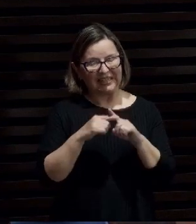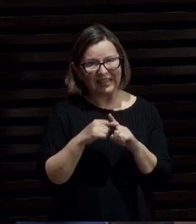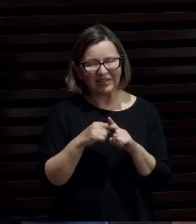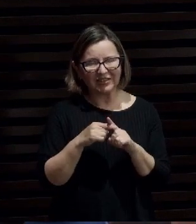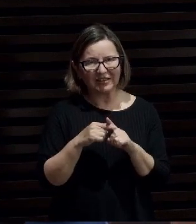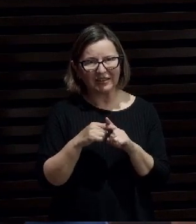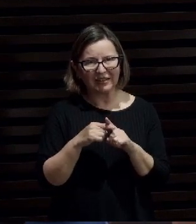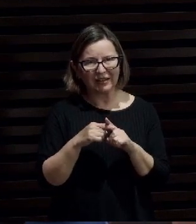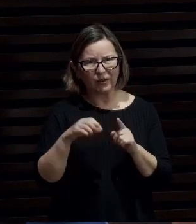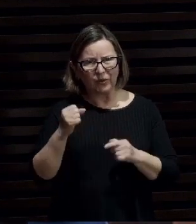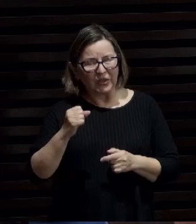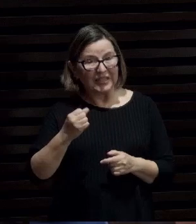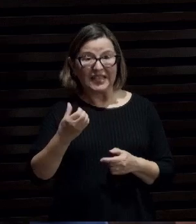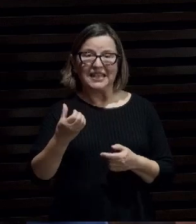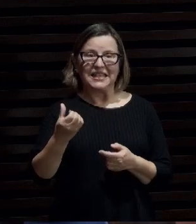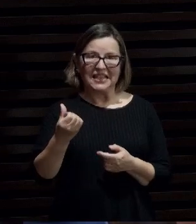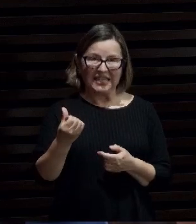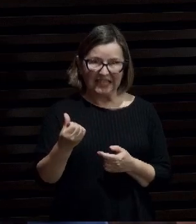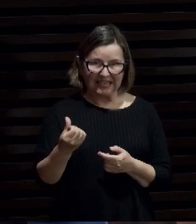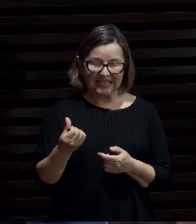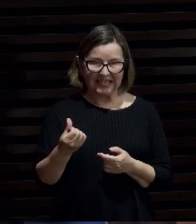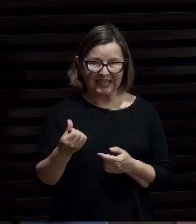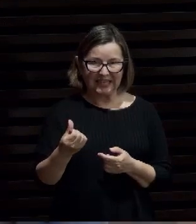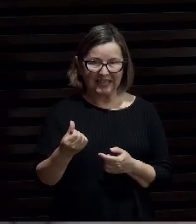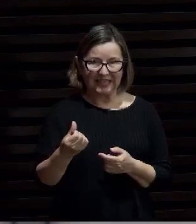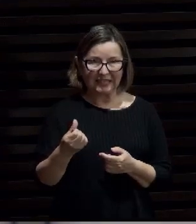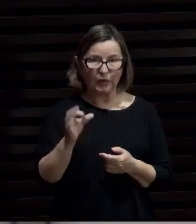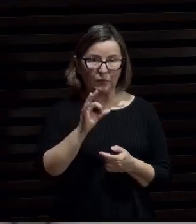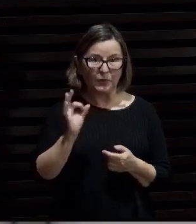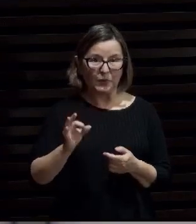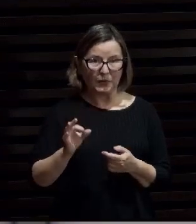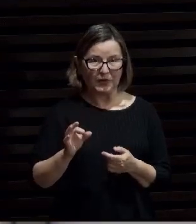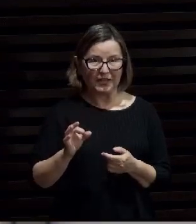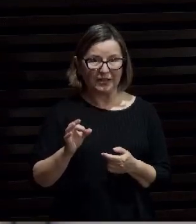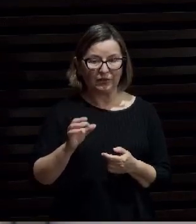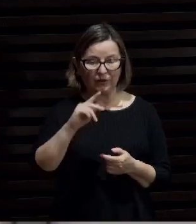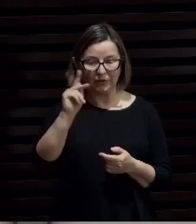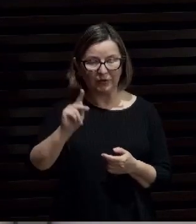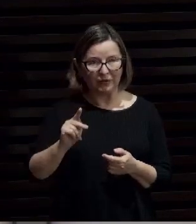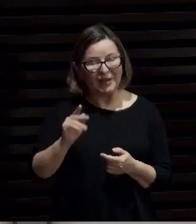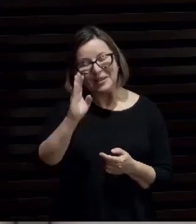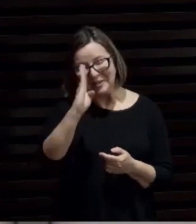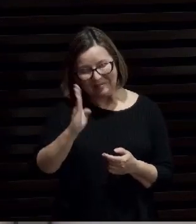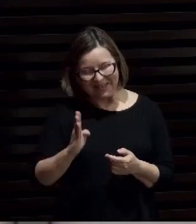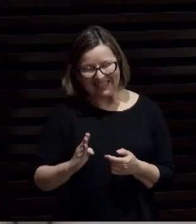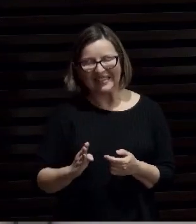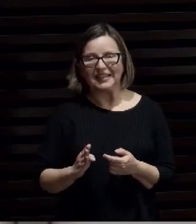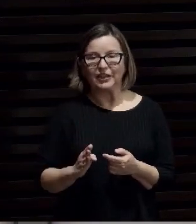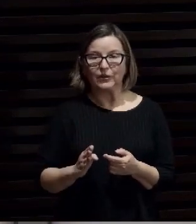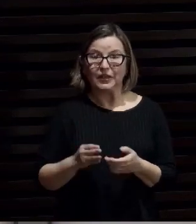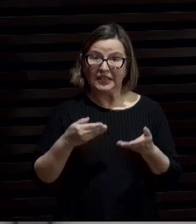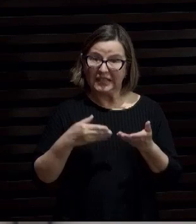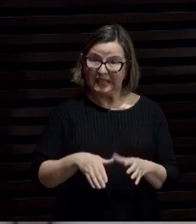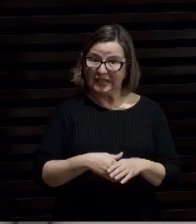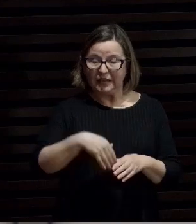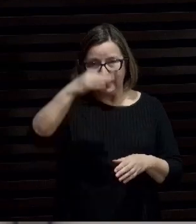86% dos brasileiros fossem de fato filhos de Deus, nascidos de novo, nós não teríamos o país que nós temos.